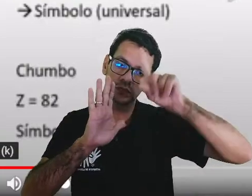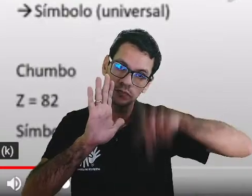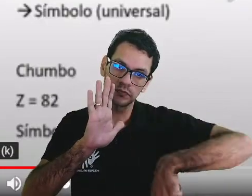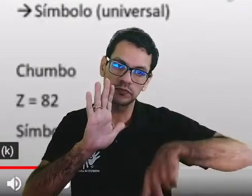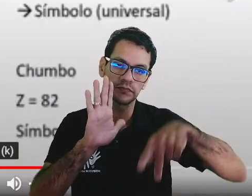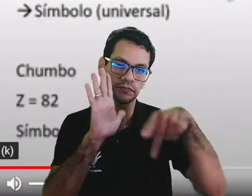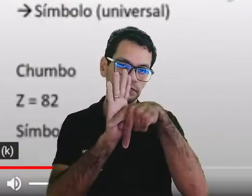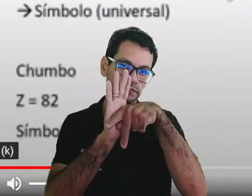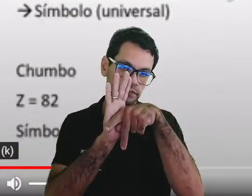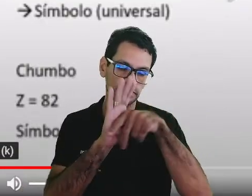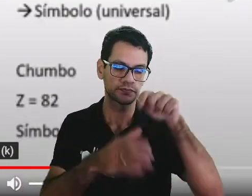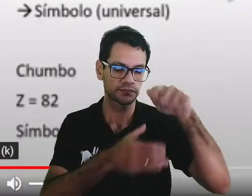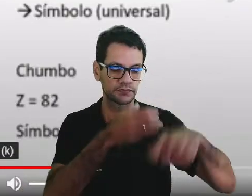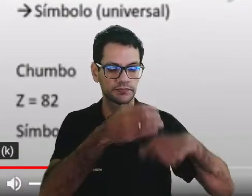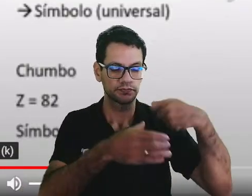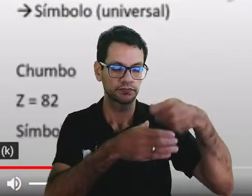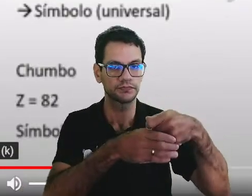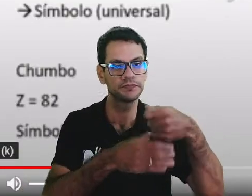gente encontrar